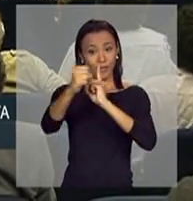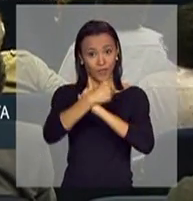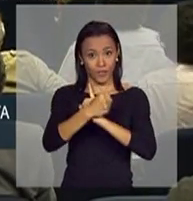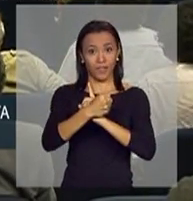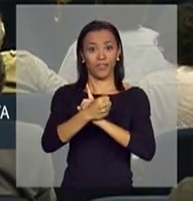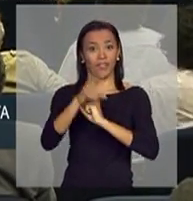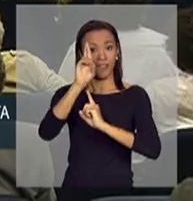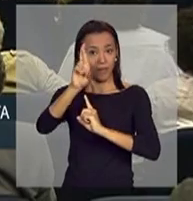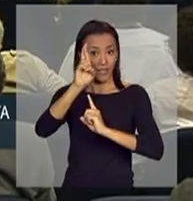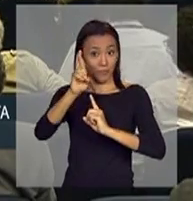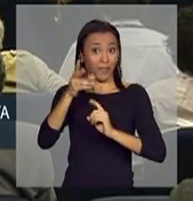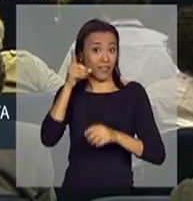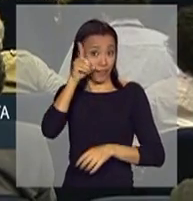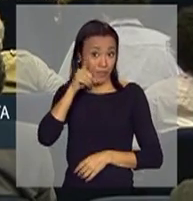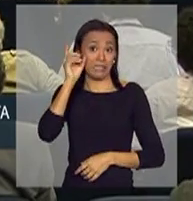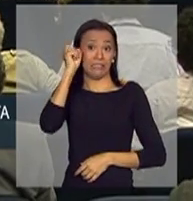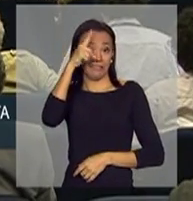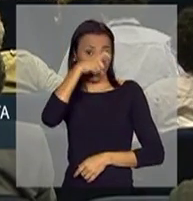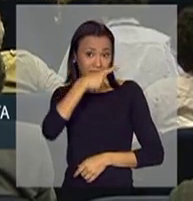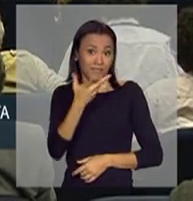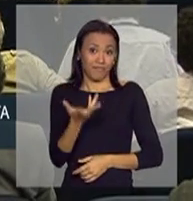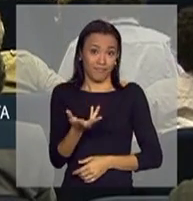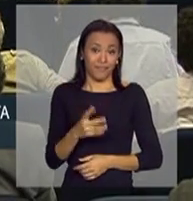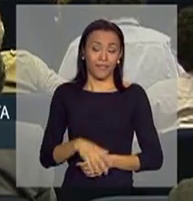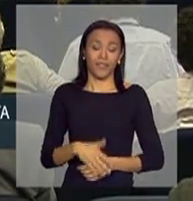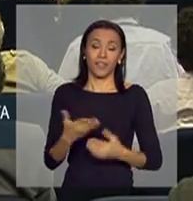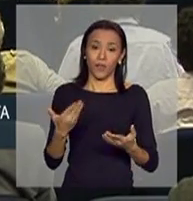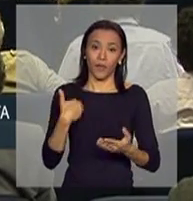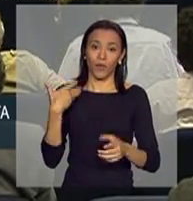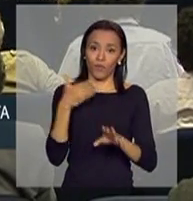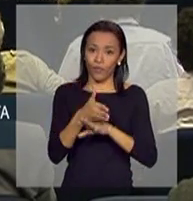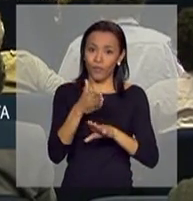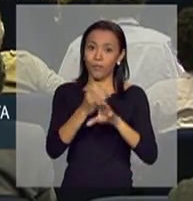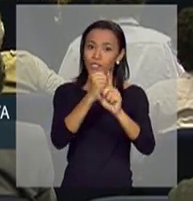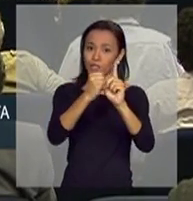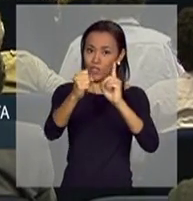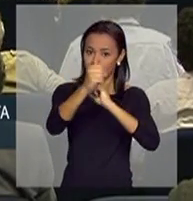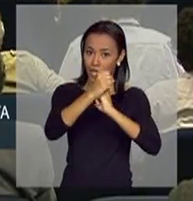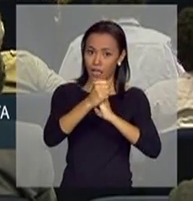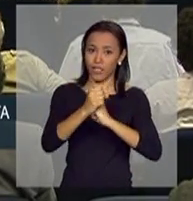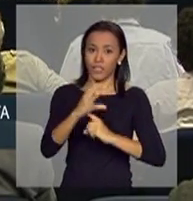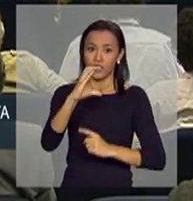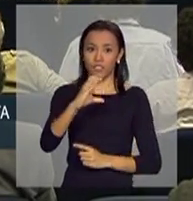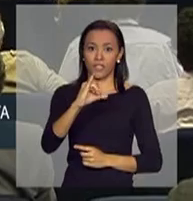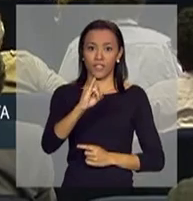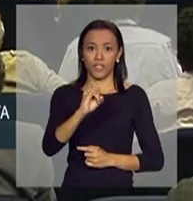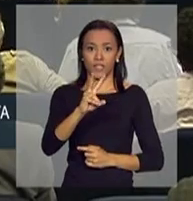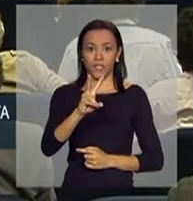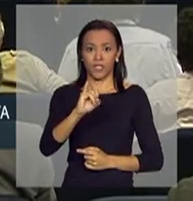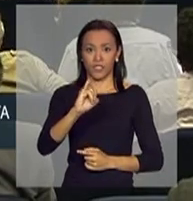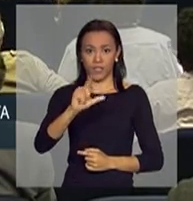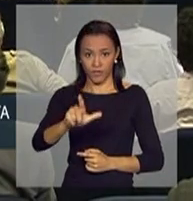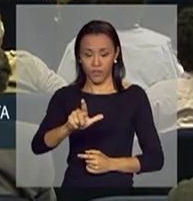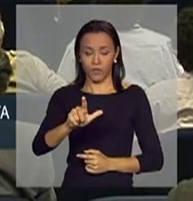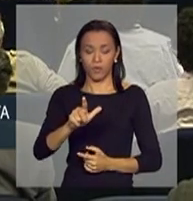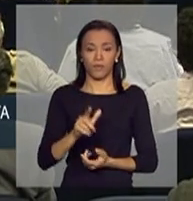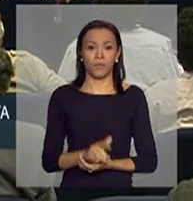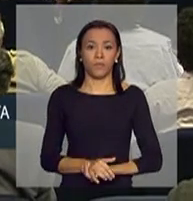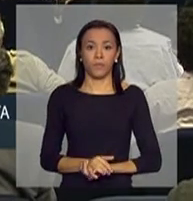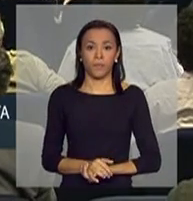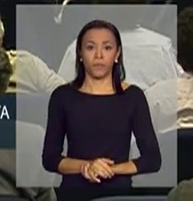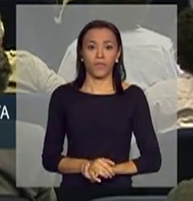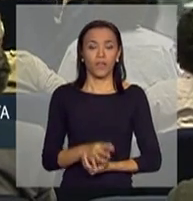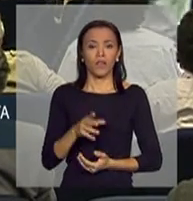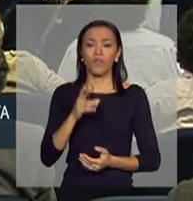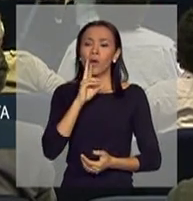ter esse elo. Bom, como sociedade política ou civil, eu já quero responder o desafio do companheiro ali, não sei, acho que do Estado de